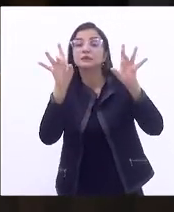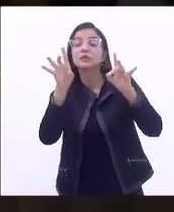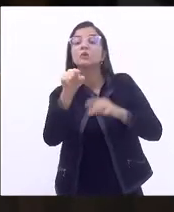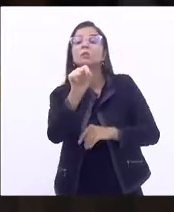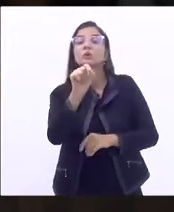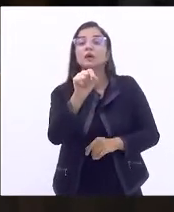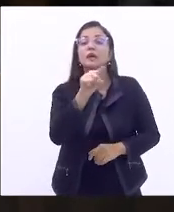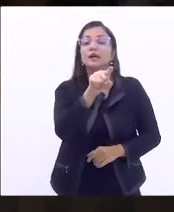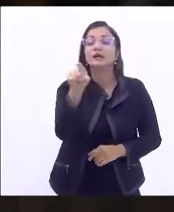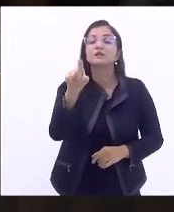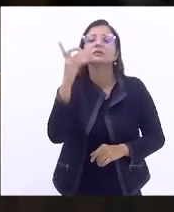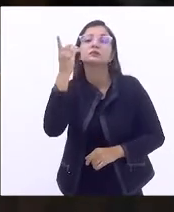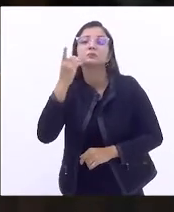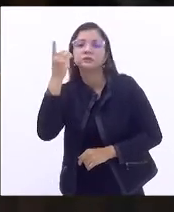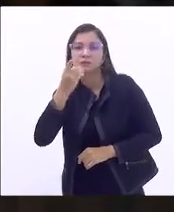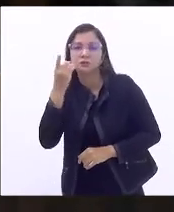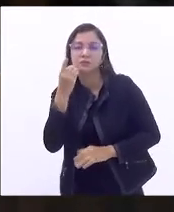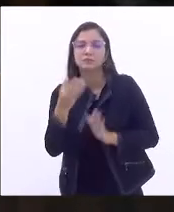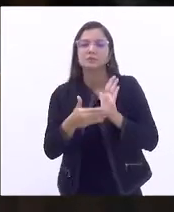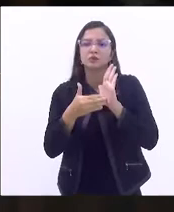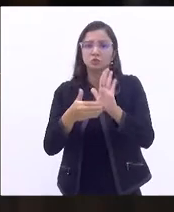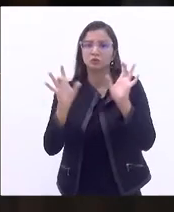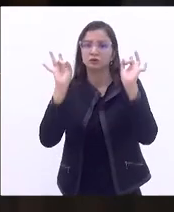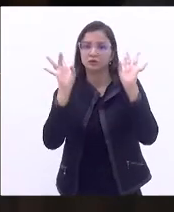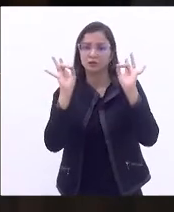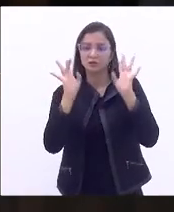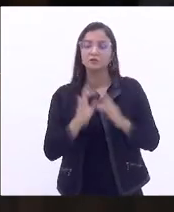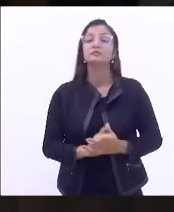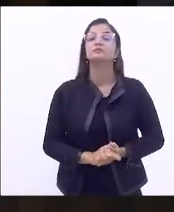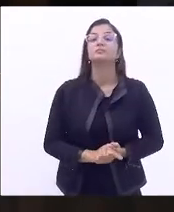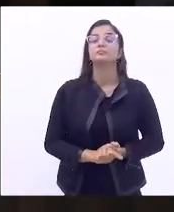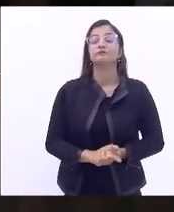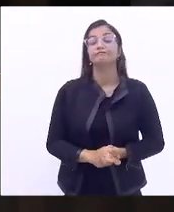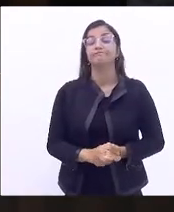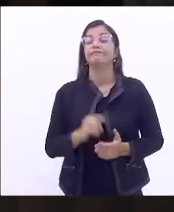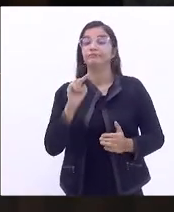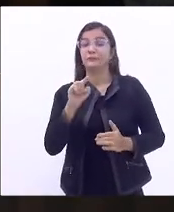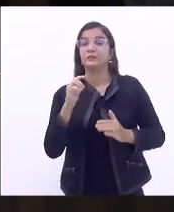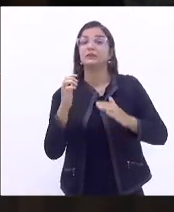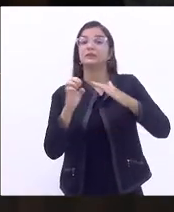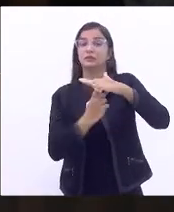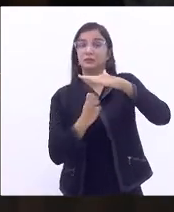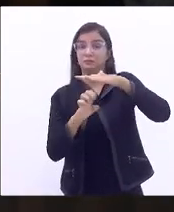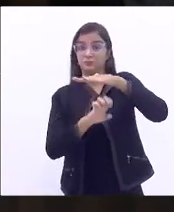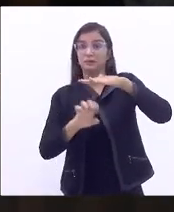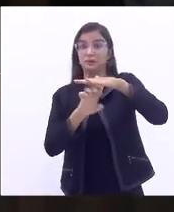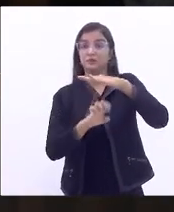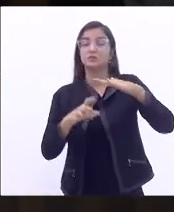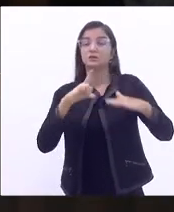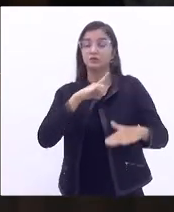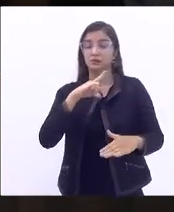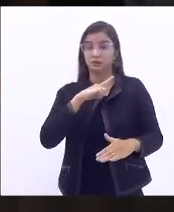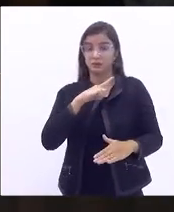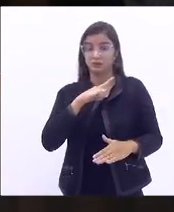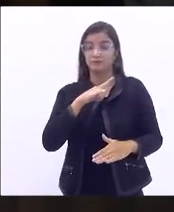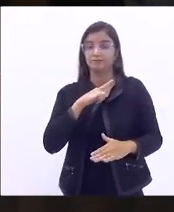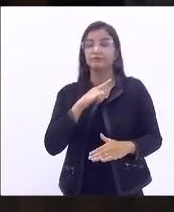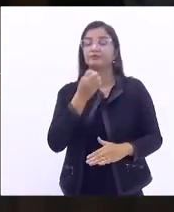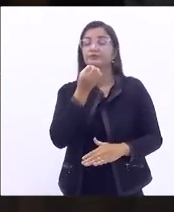apresentaram destaques. Essa empresa que tem esse benefício é a Ternium.